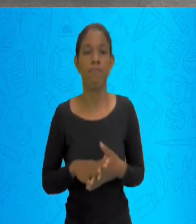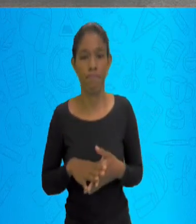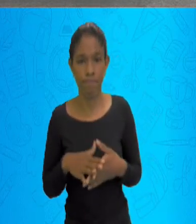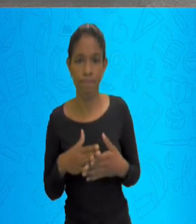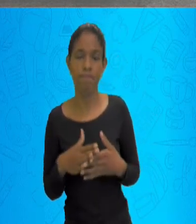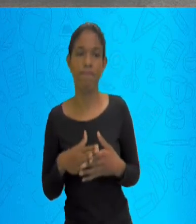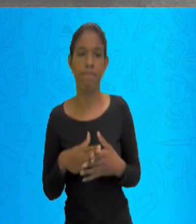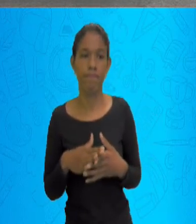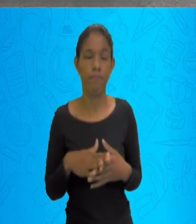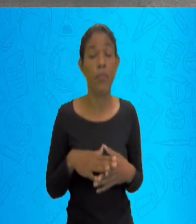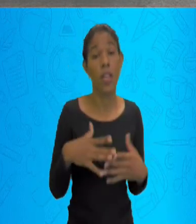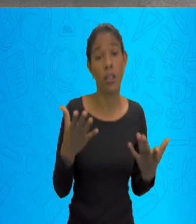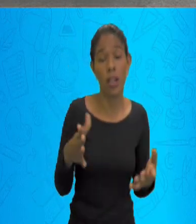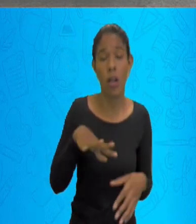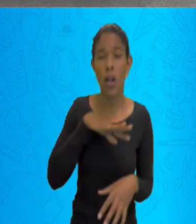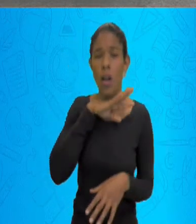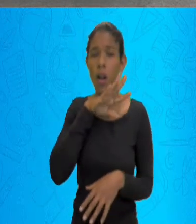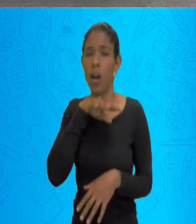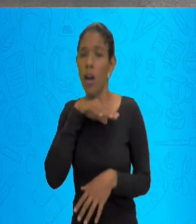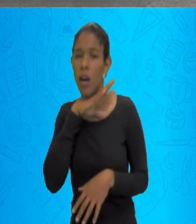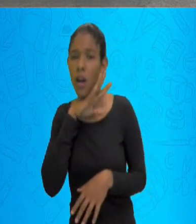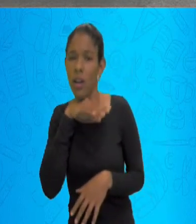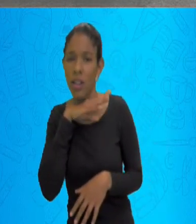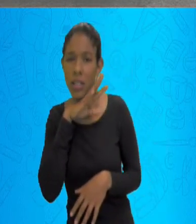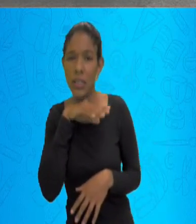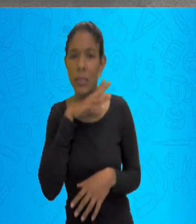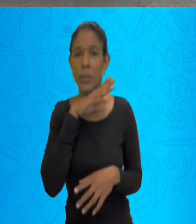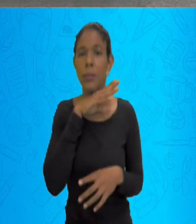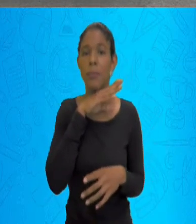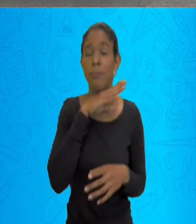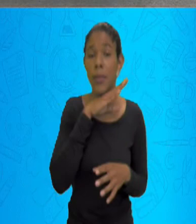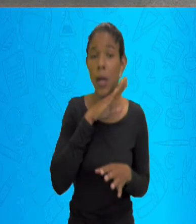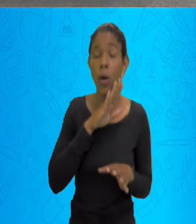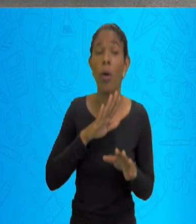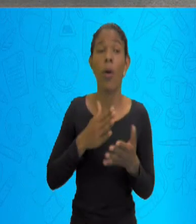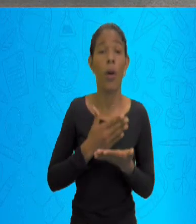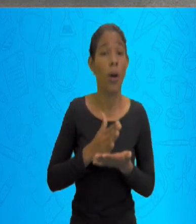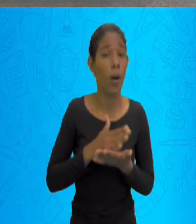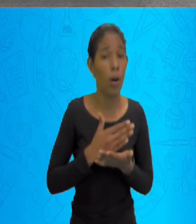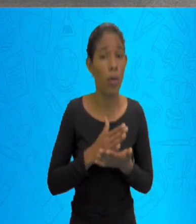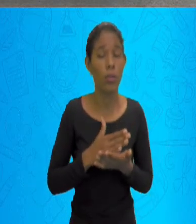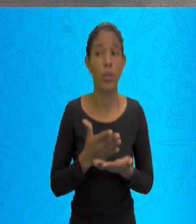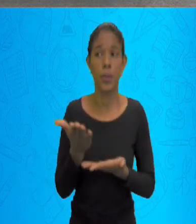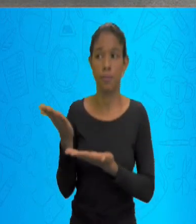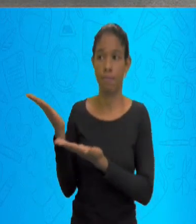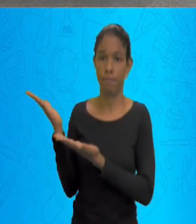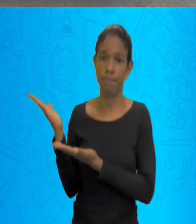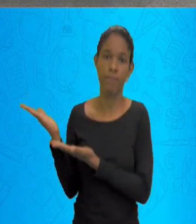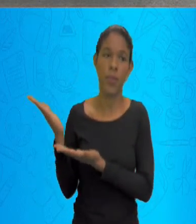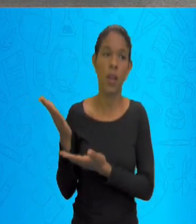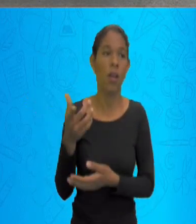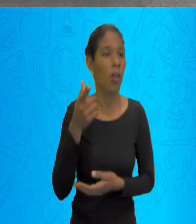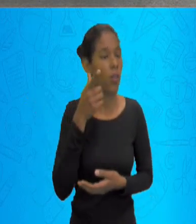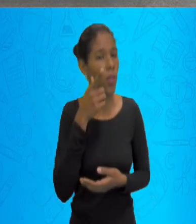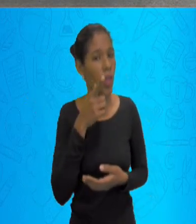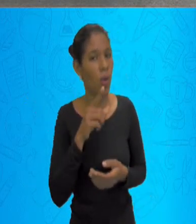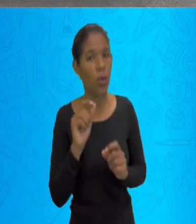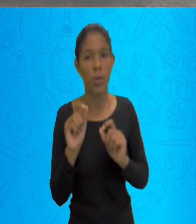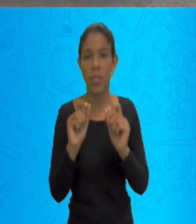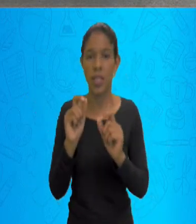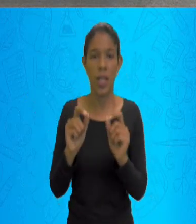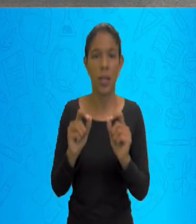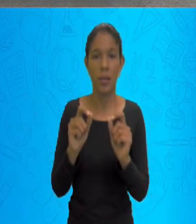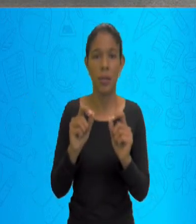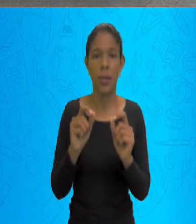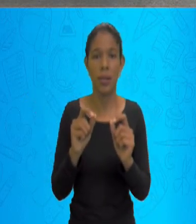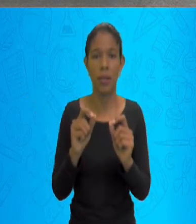ectodermo, ele não consegue se organizar dentro de uma temperatura ideal. Endotermo,